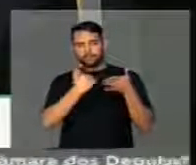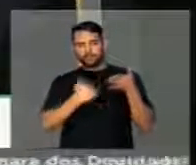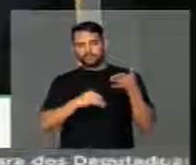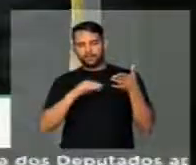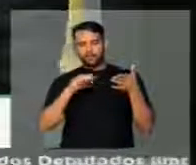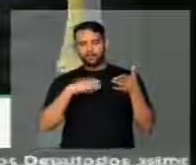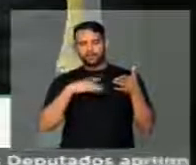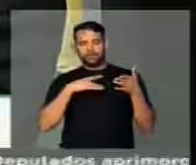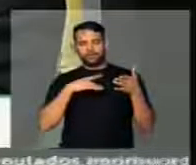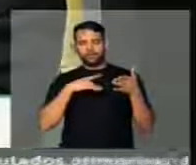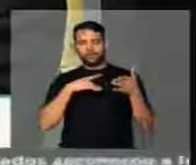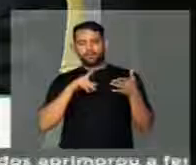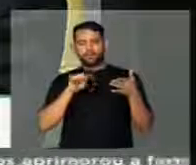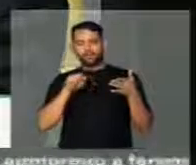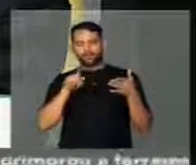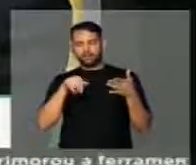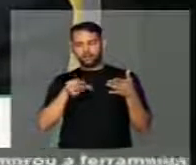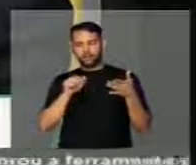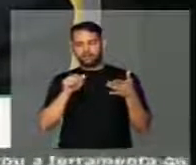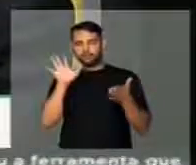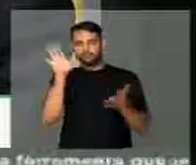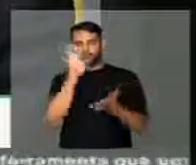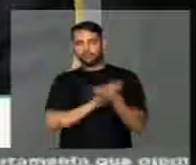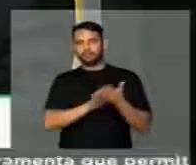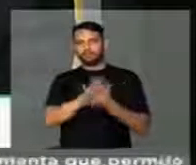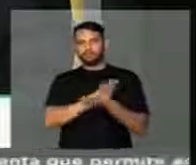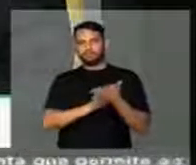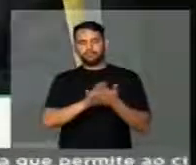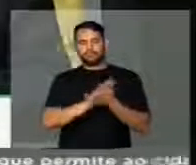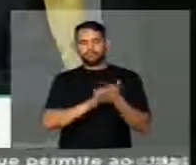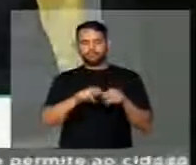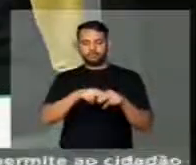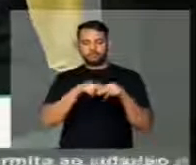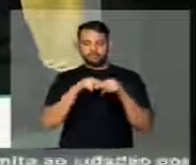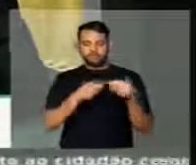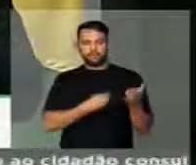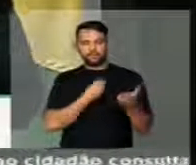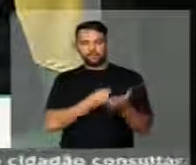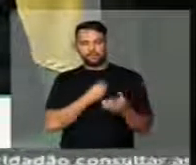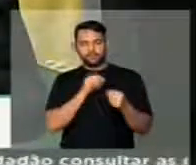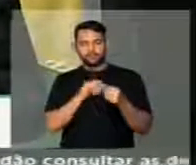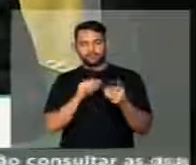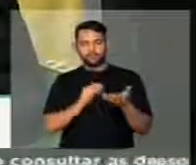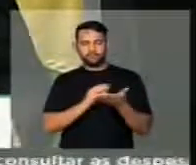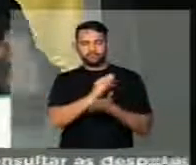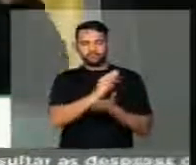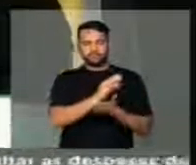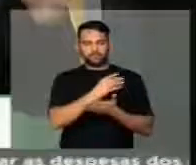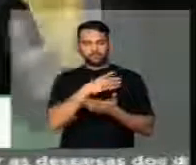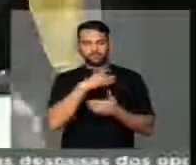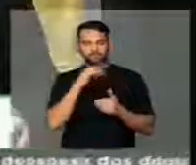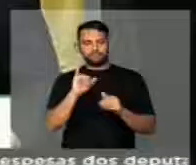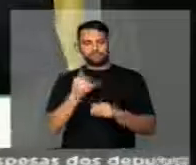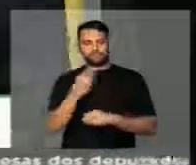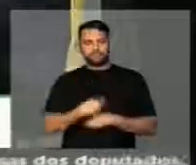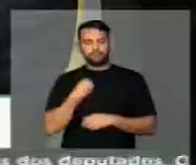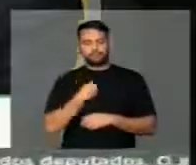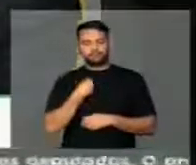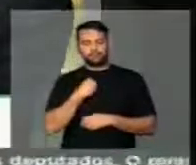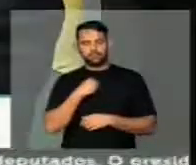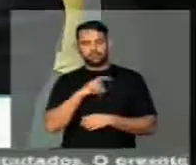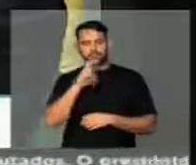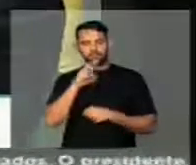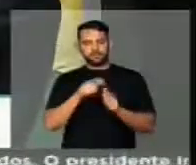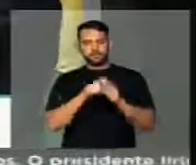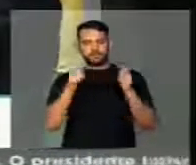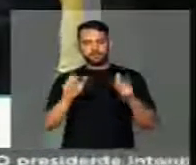Cuba e a Gana? Nada. É apenas quem financiando privilegiar as